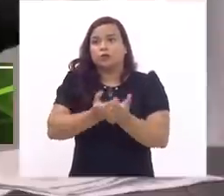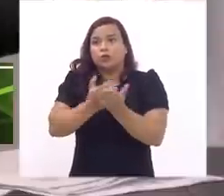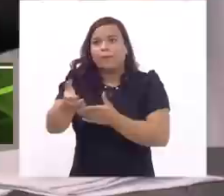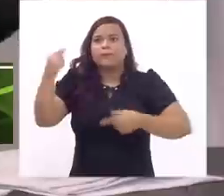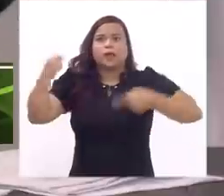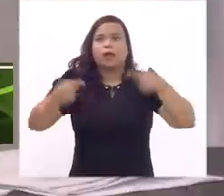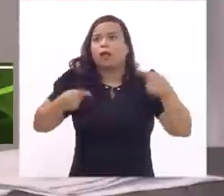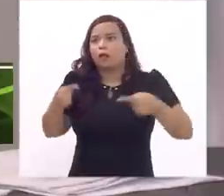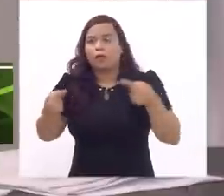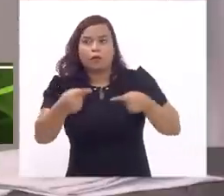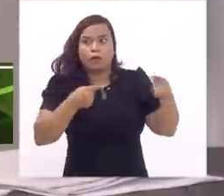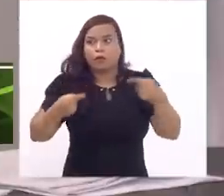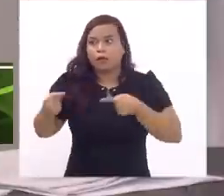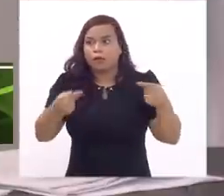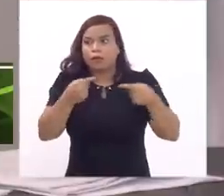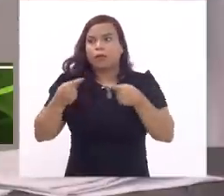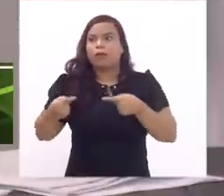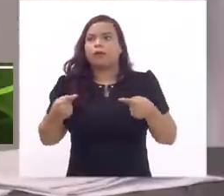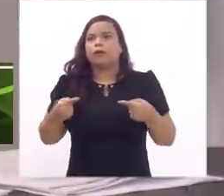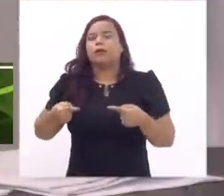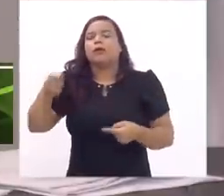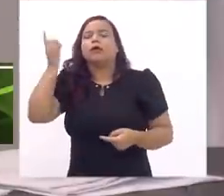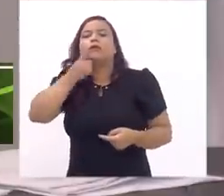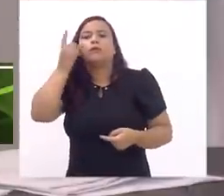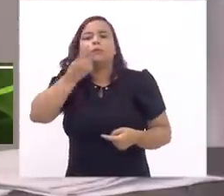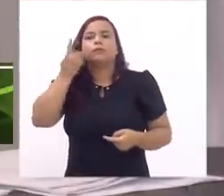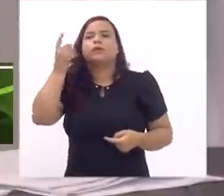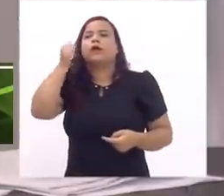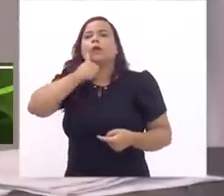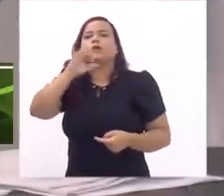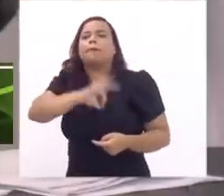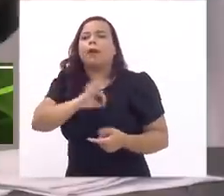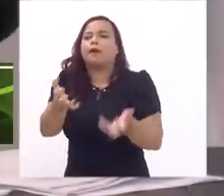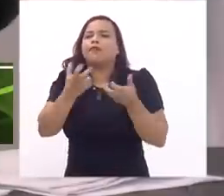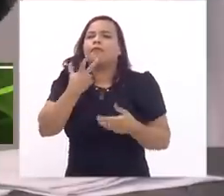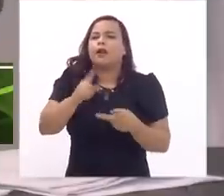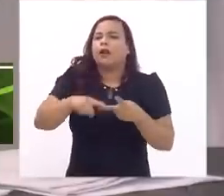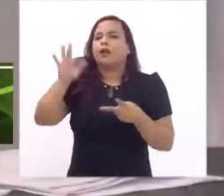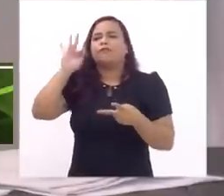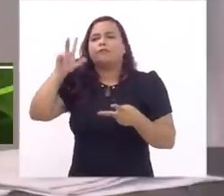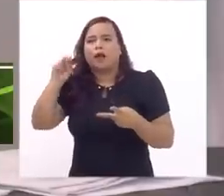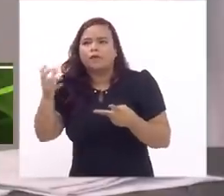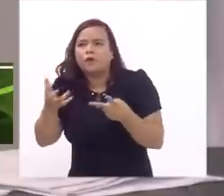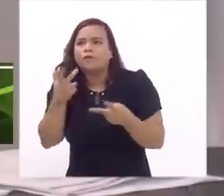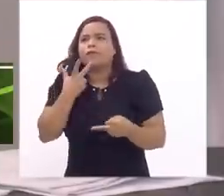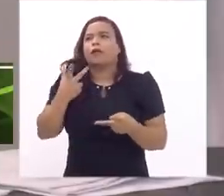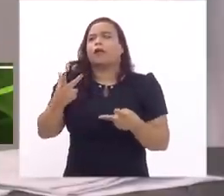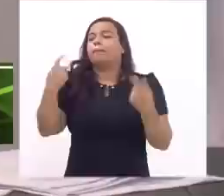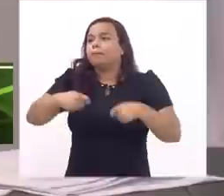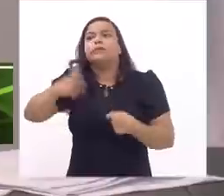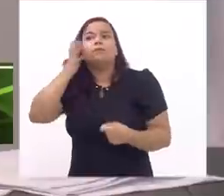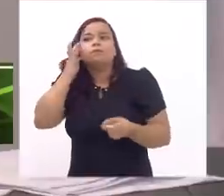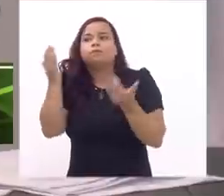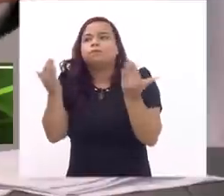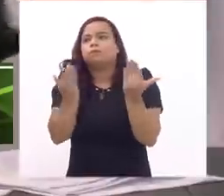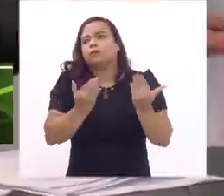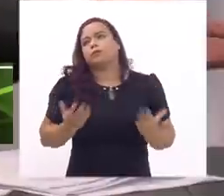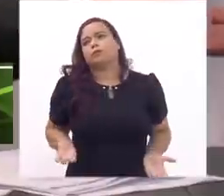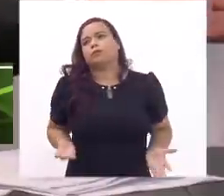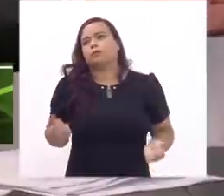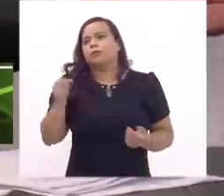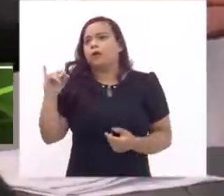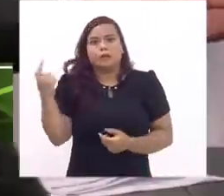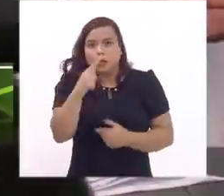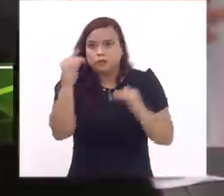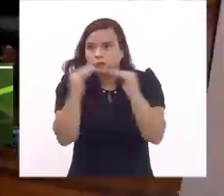um debate... Tá, deputada Marta quer falar, deputado Flávio quer falar. Aqui é o seguinte, é bom senso. Tem forma? Não. A gente leva para o